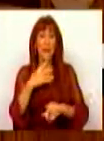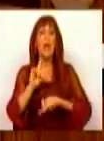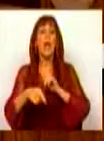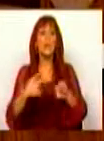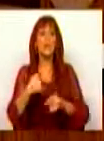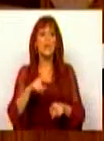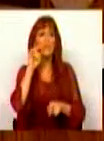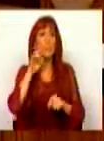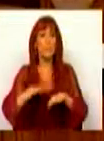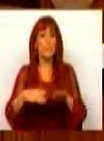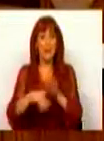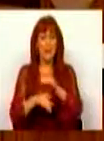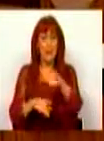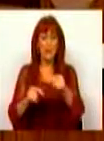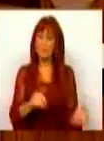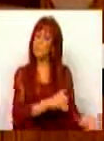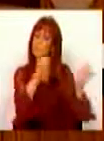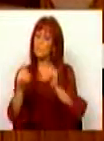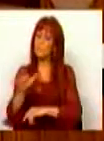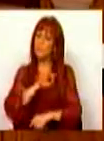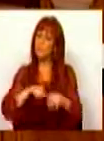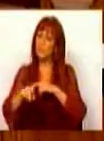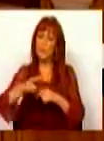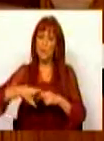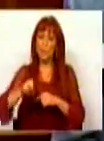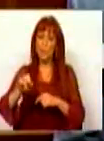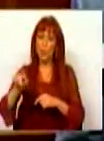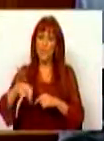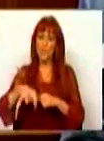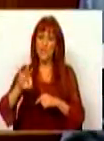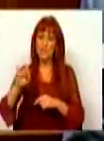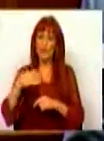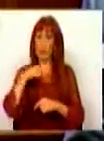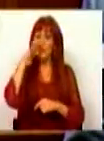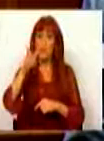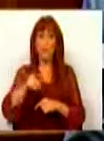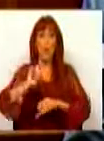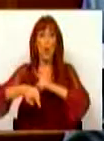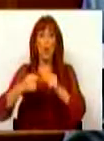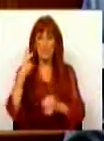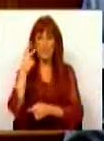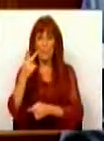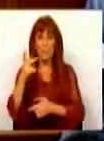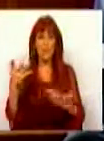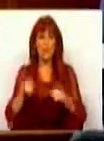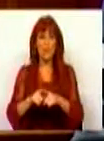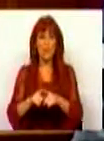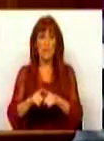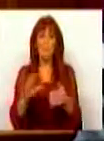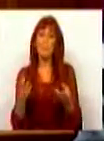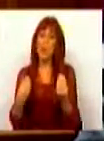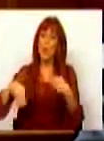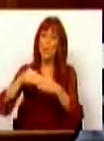que defendemos com esta lei. Por outro lado, senhor deputado Moisés Ferreira, quero lhe dizer que aquilo que aqui vemos é